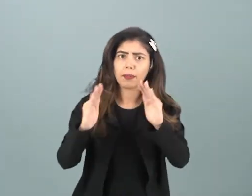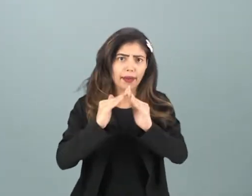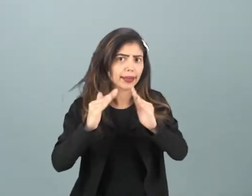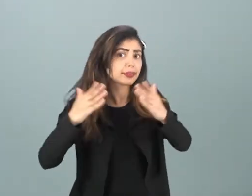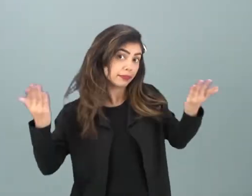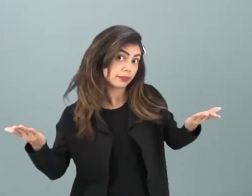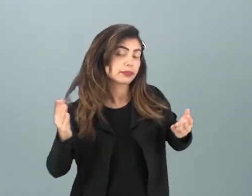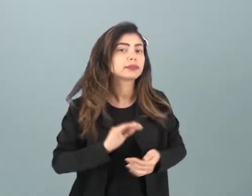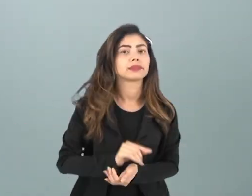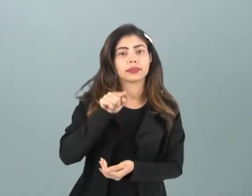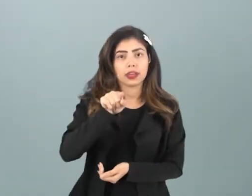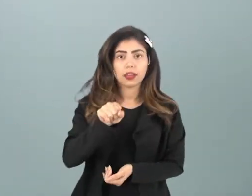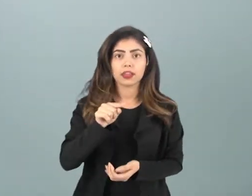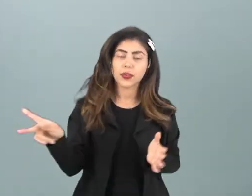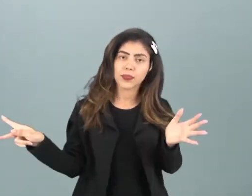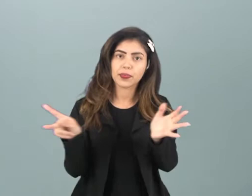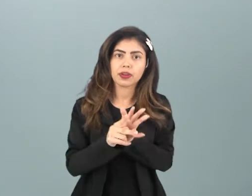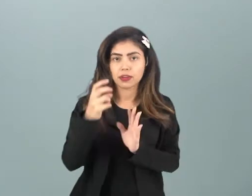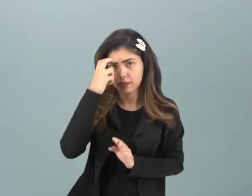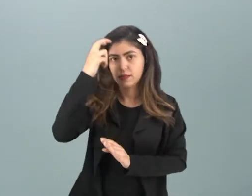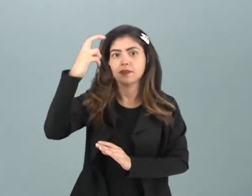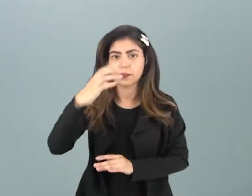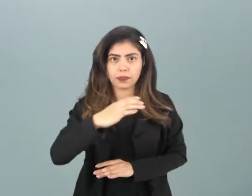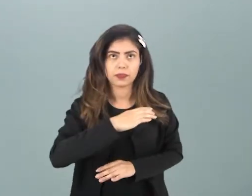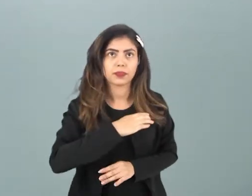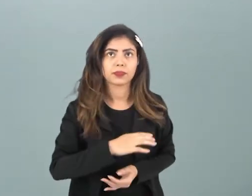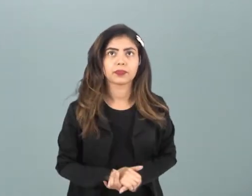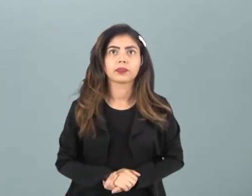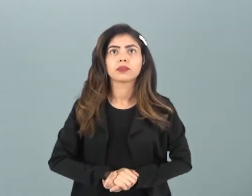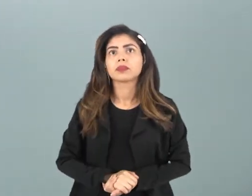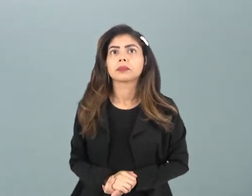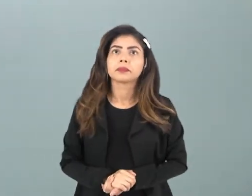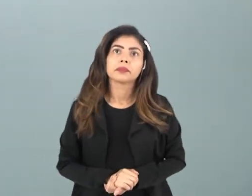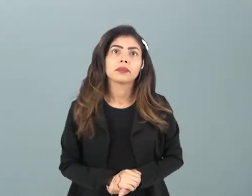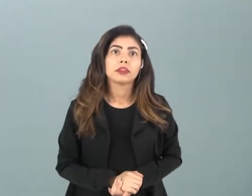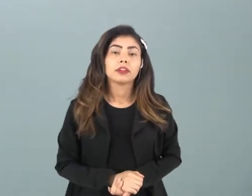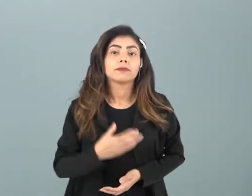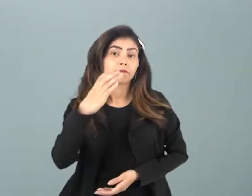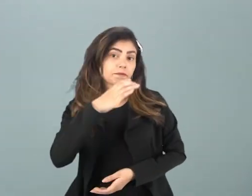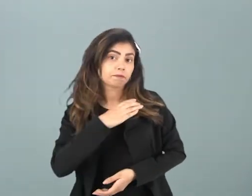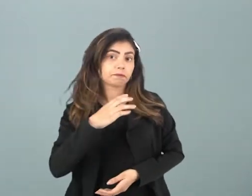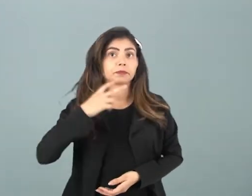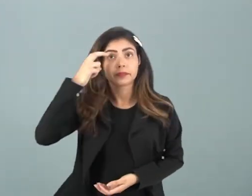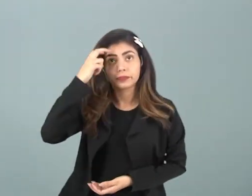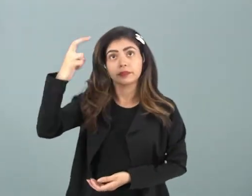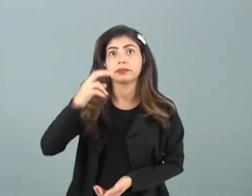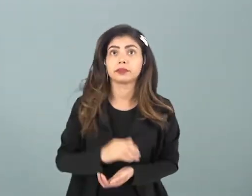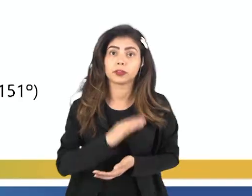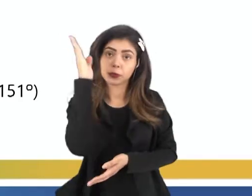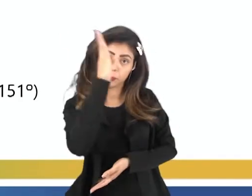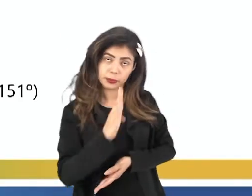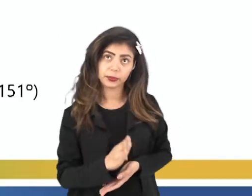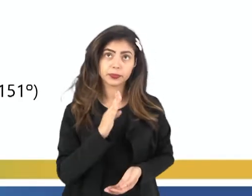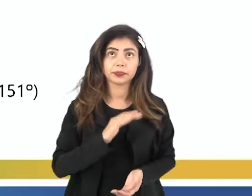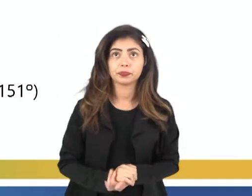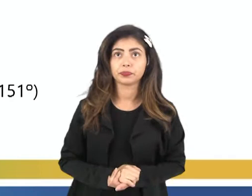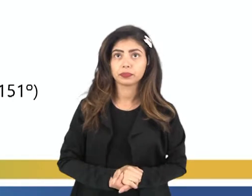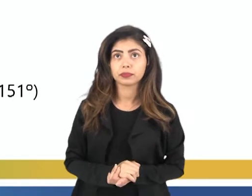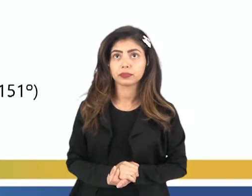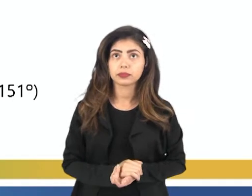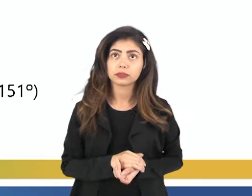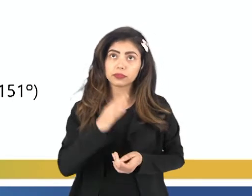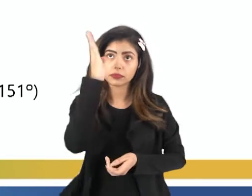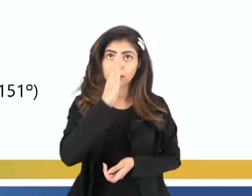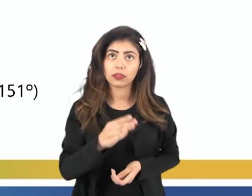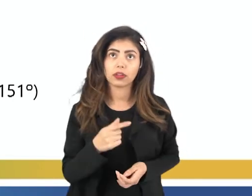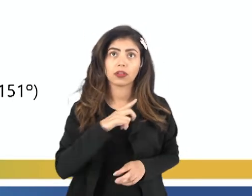casa. Essa é o tipo de cidade inteligente. As cidades inteligentes no Brasil. As cidades